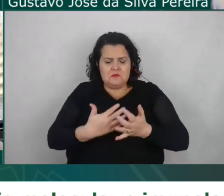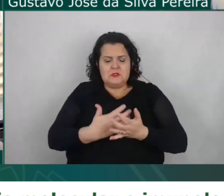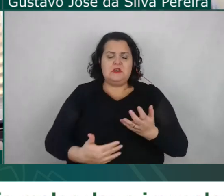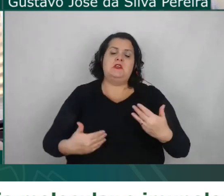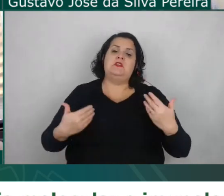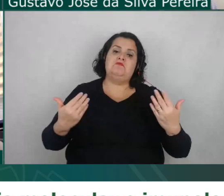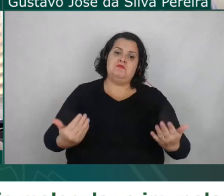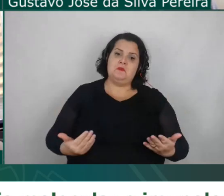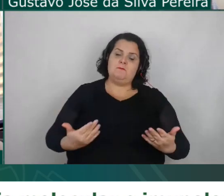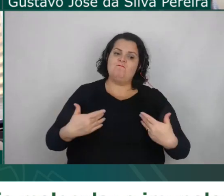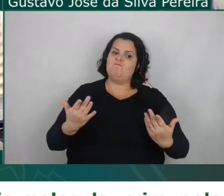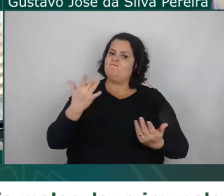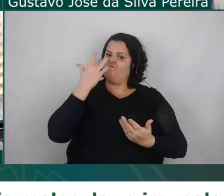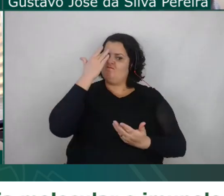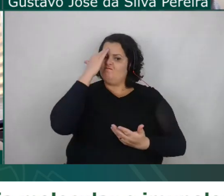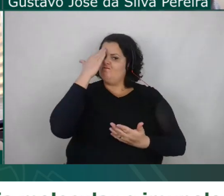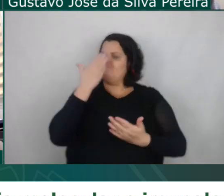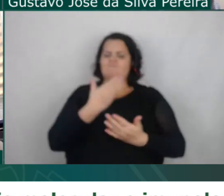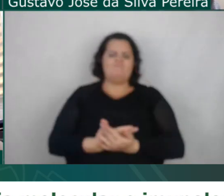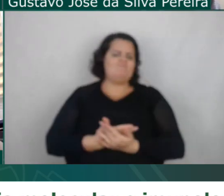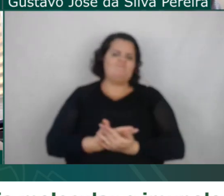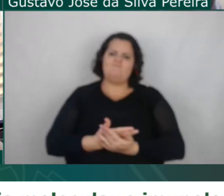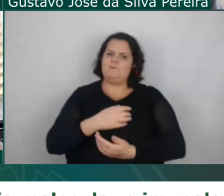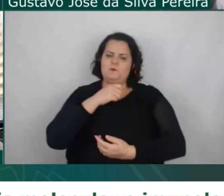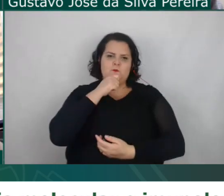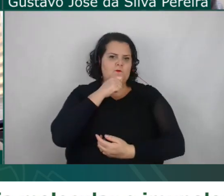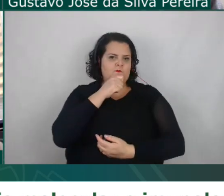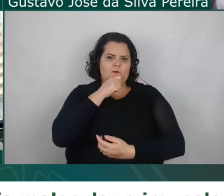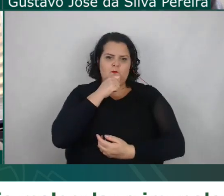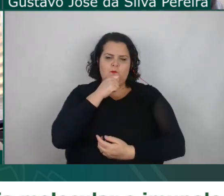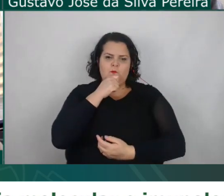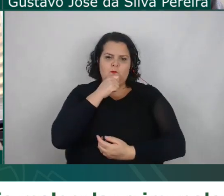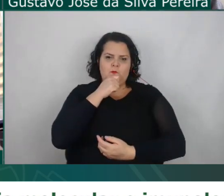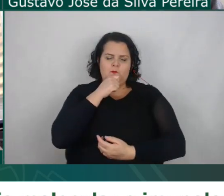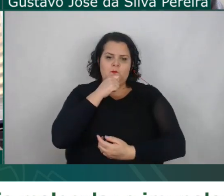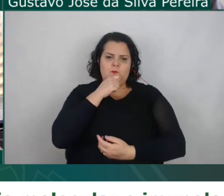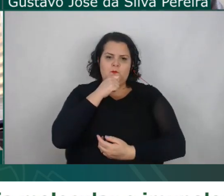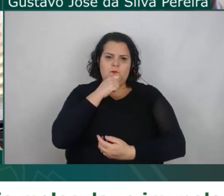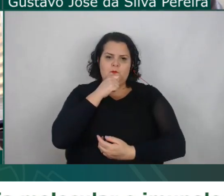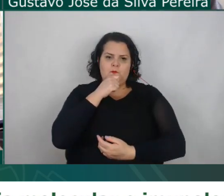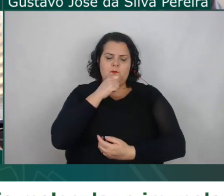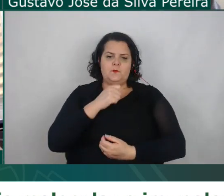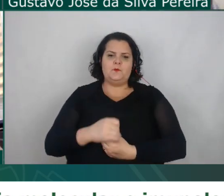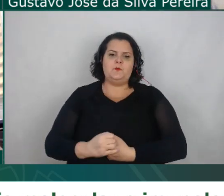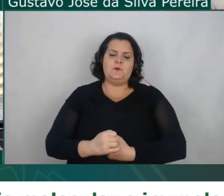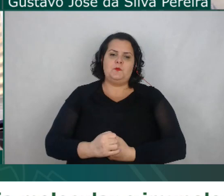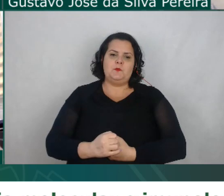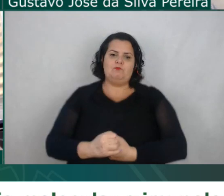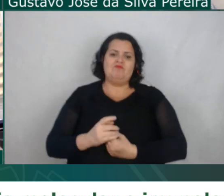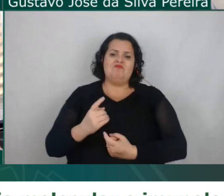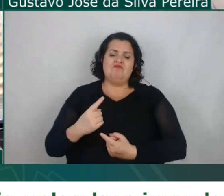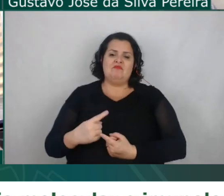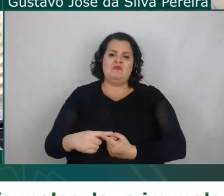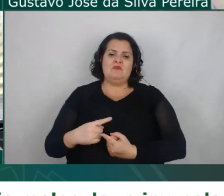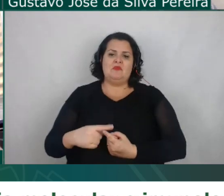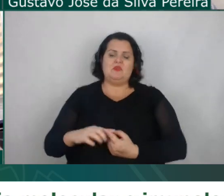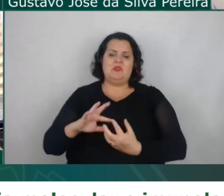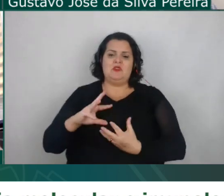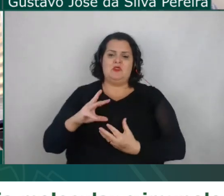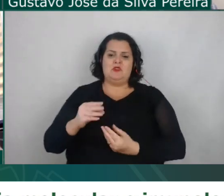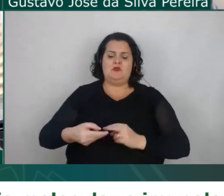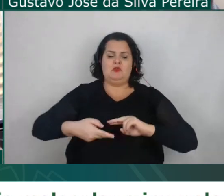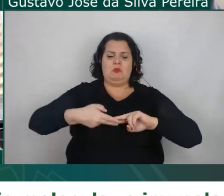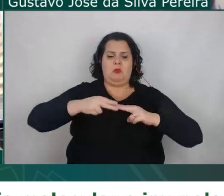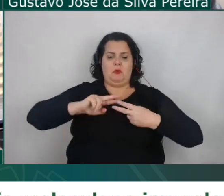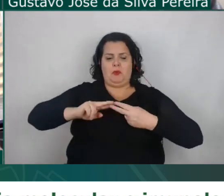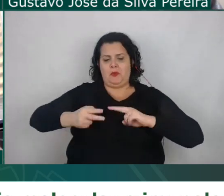de ceticismo em relação a essa intervenção, porque a cadeia é muito complexa, as interações são